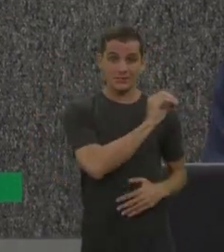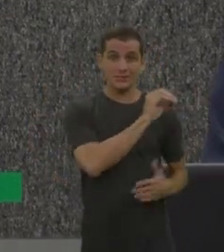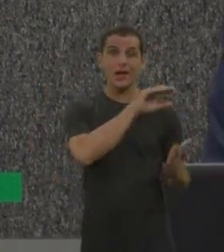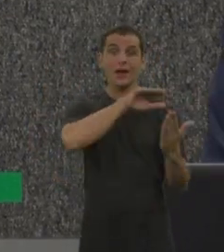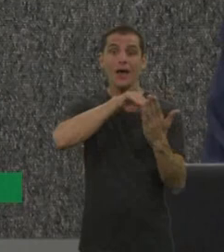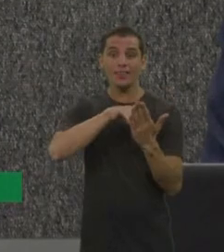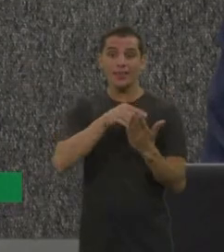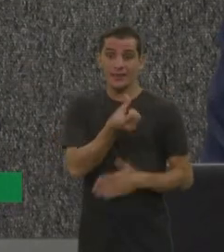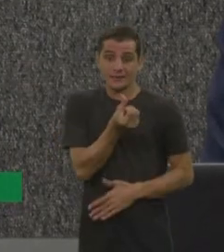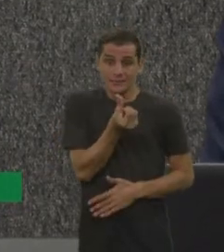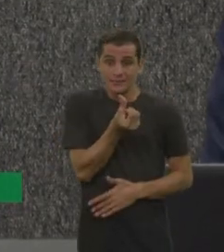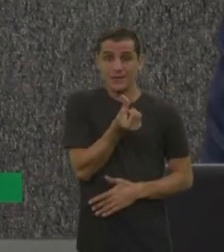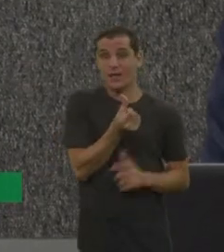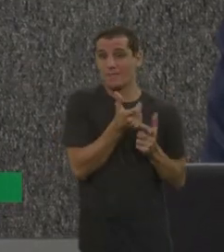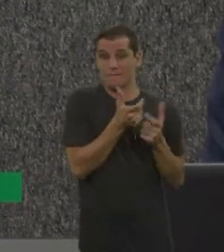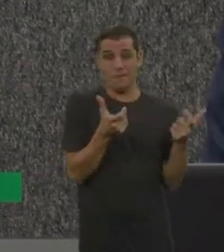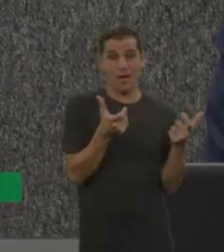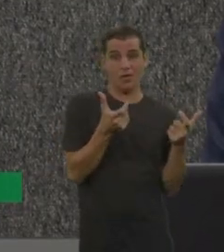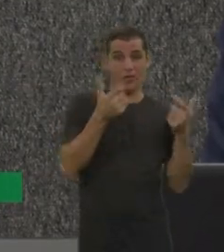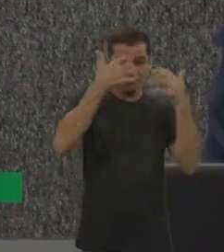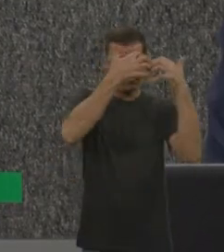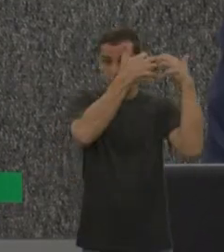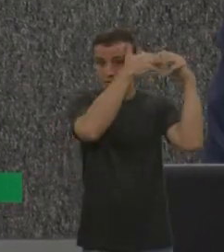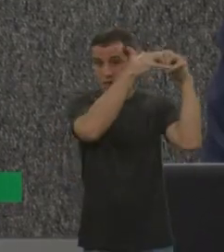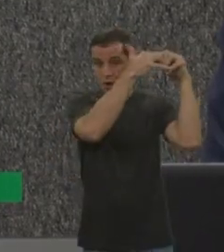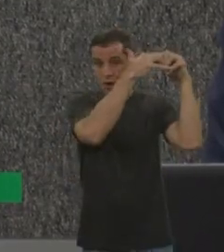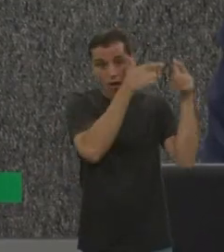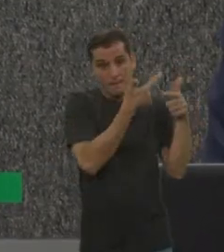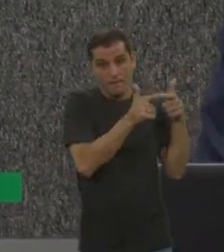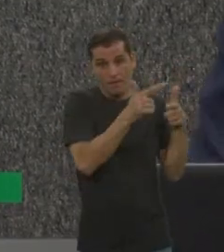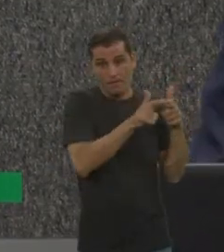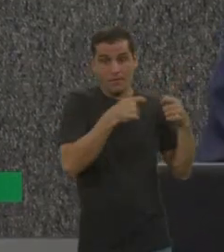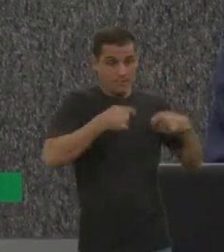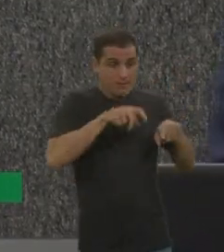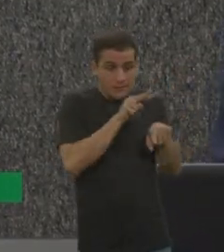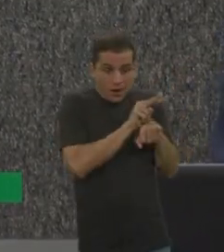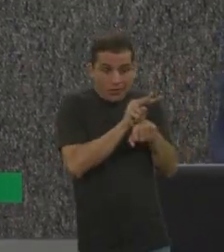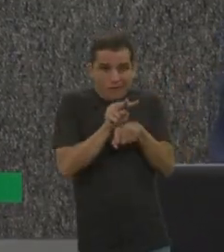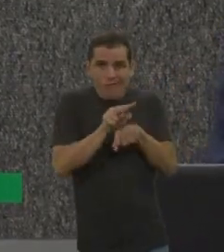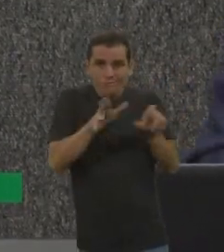ouro, porque não basta mais cuidar da criança, a gente precisa estimular